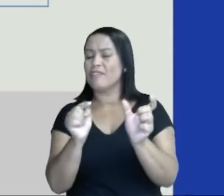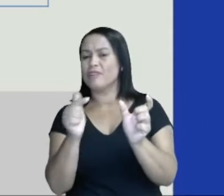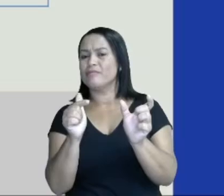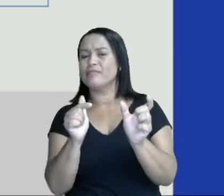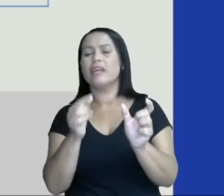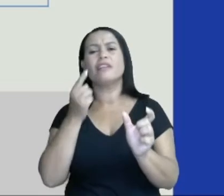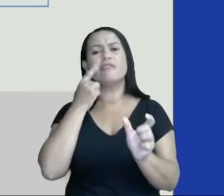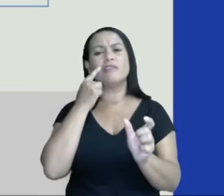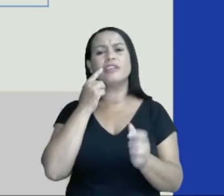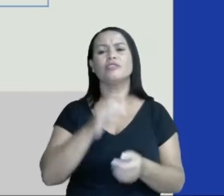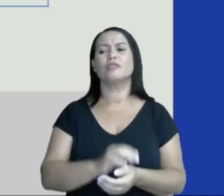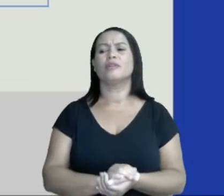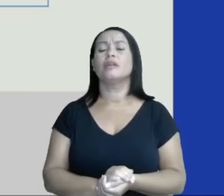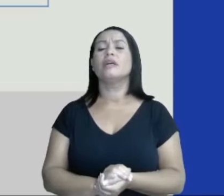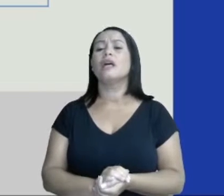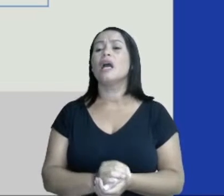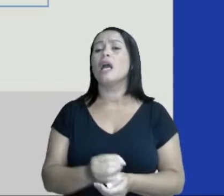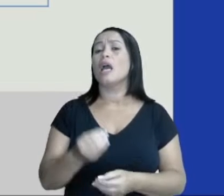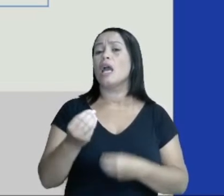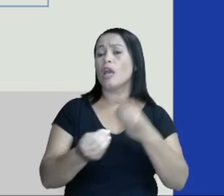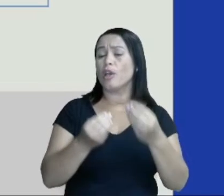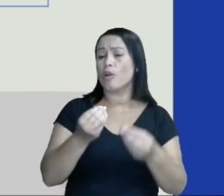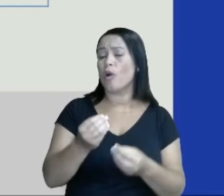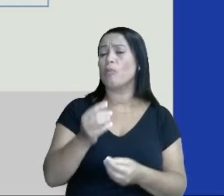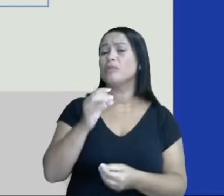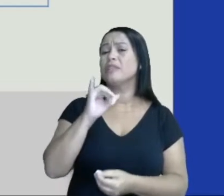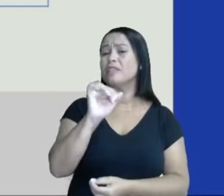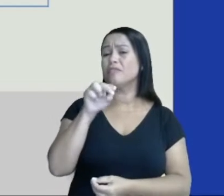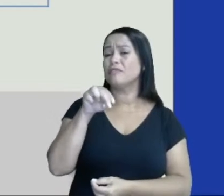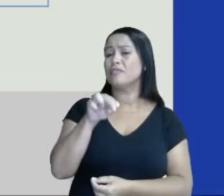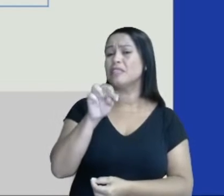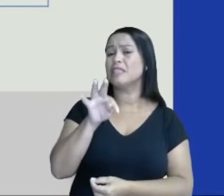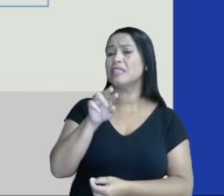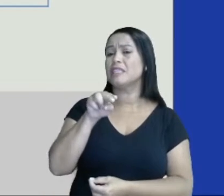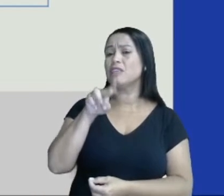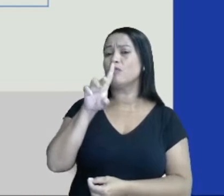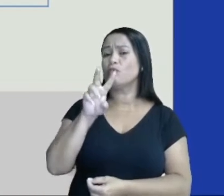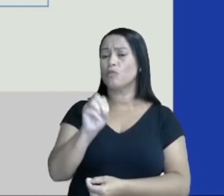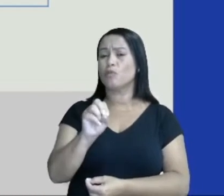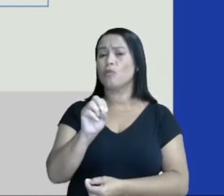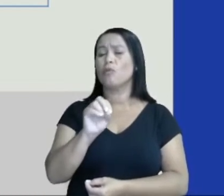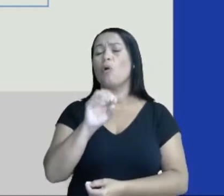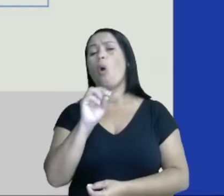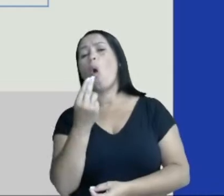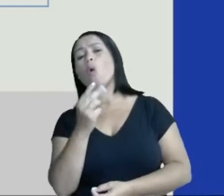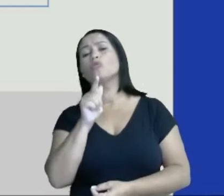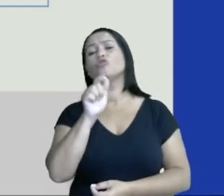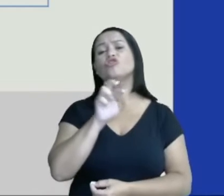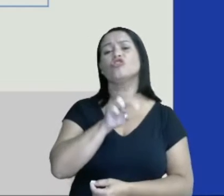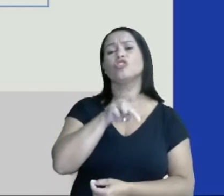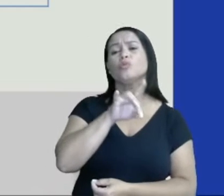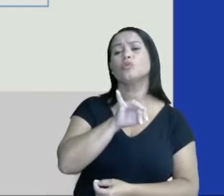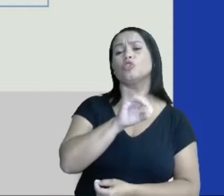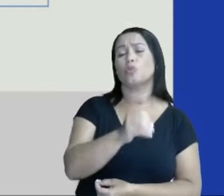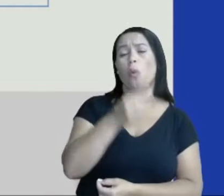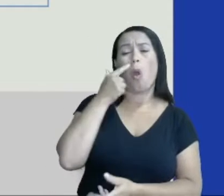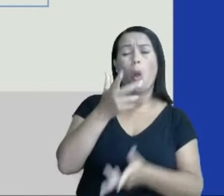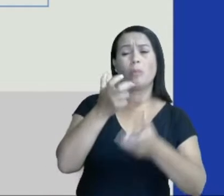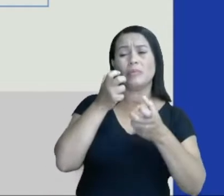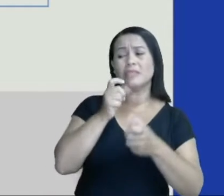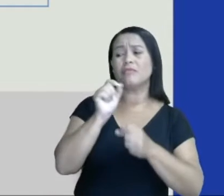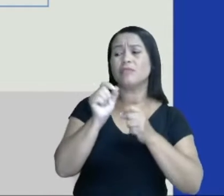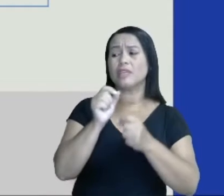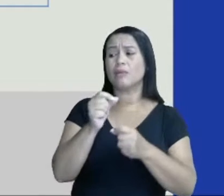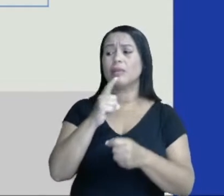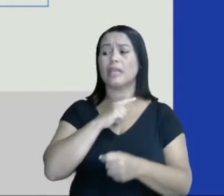de infinitivo ou de gerúndio. O que é perífrase verbal? É quando a gente tem dois verbos